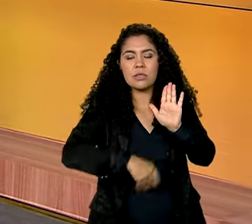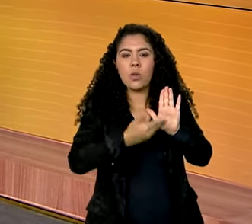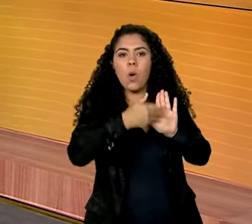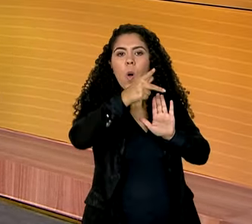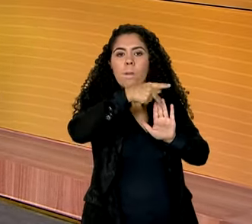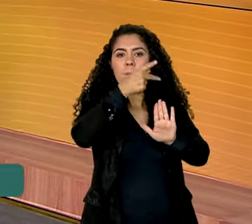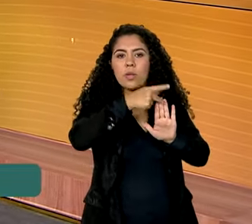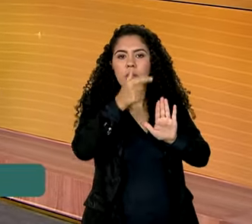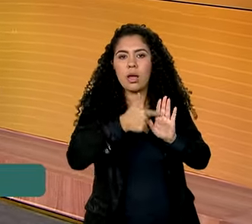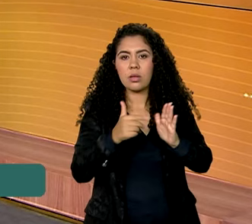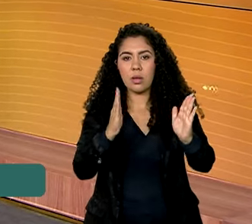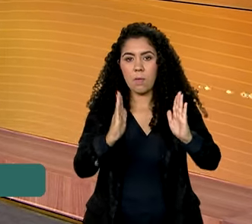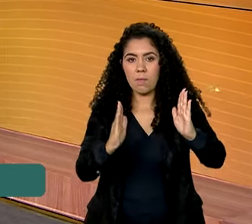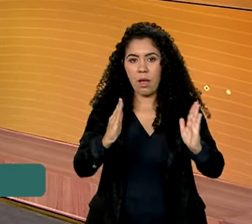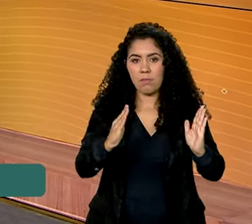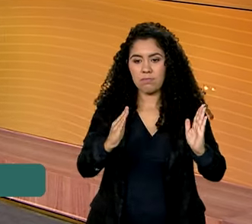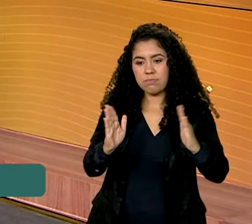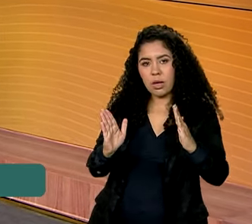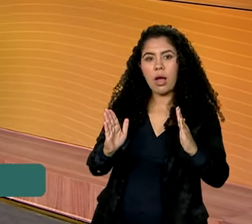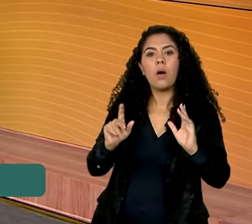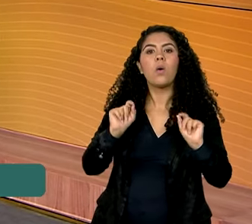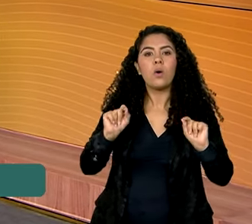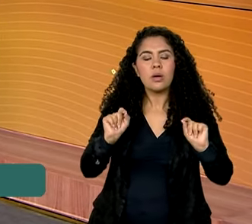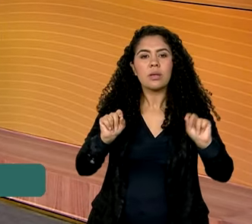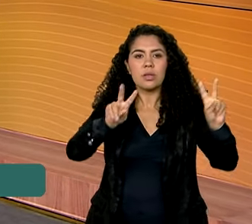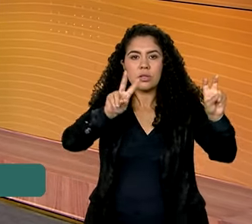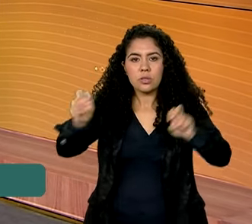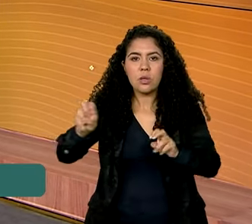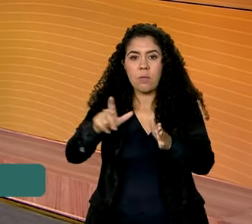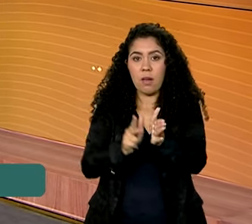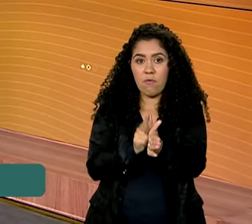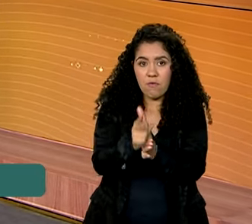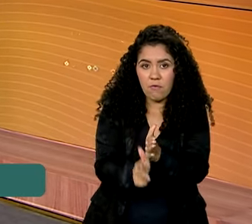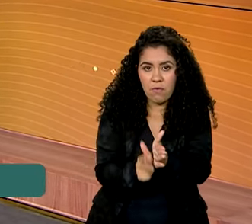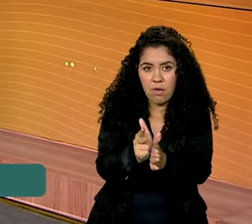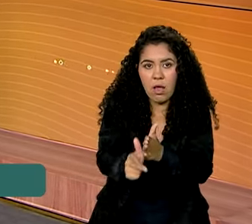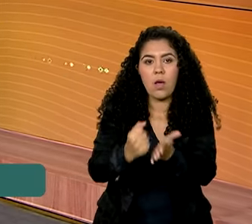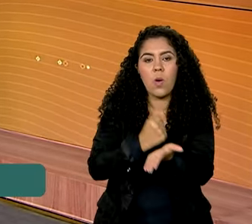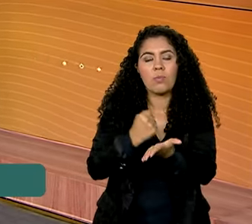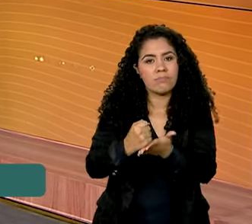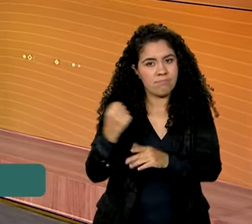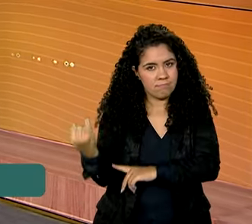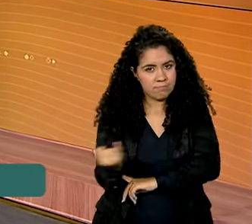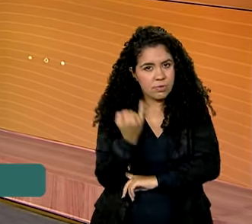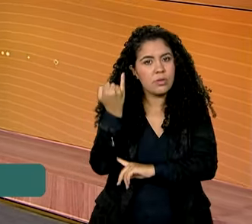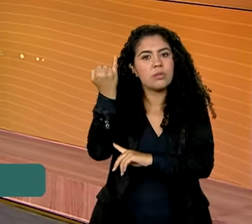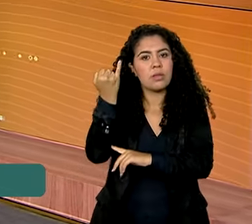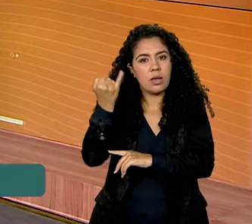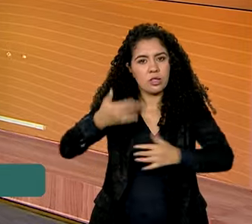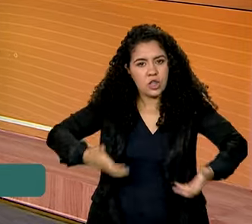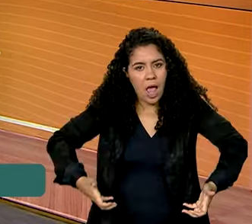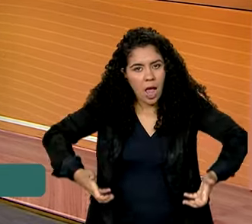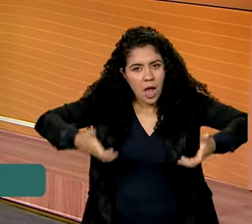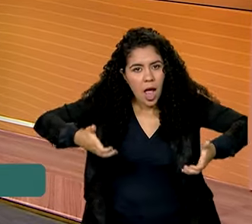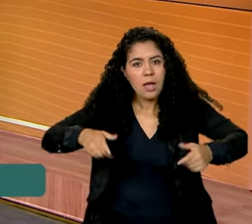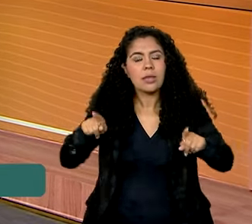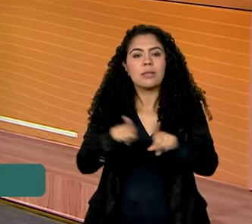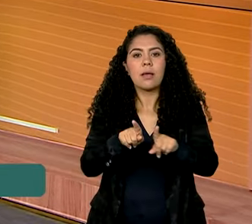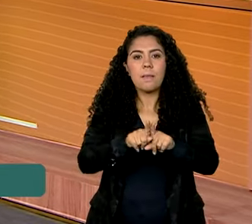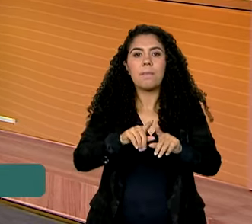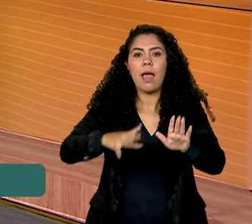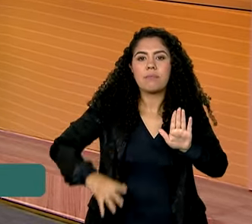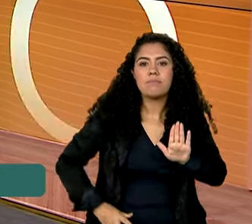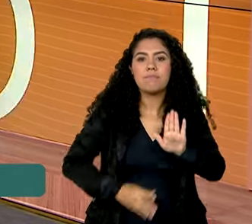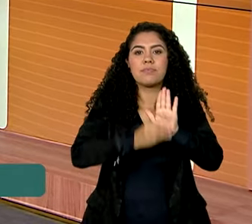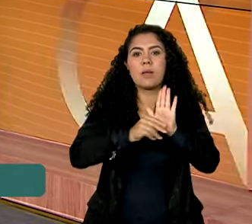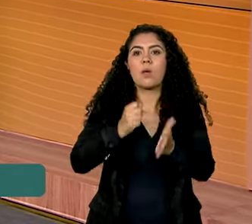prorroga antecipadamente concessões ferroviárias importantes para o transporte de cargas e um aditivo ao contrato